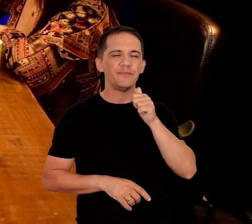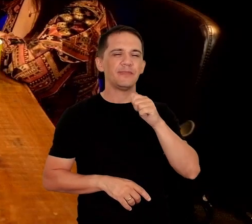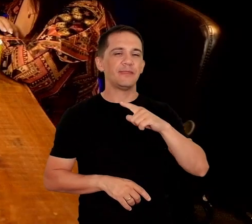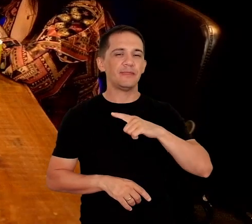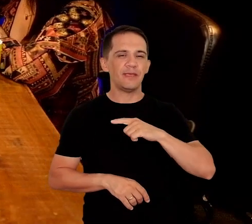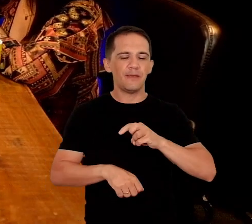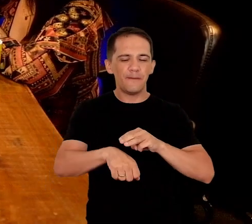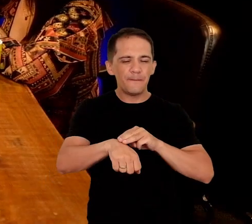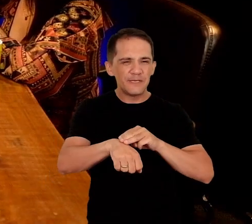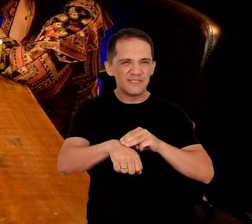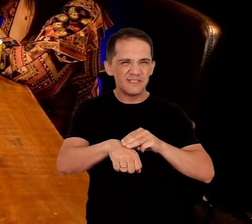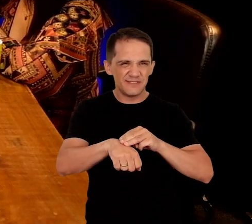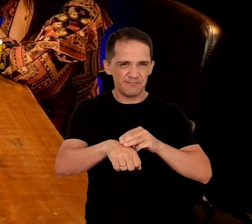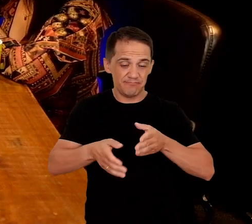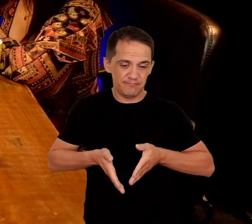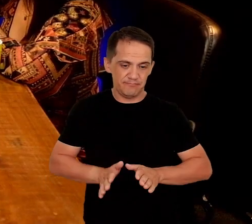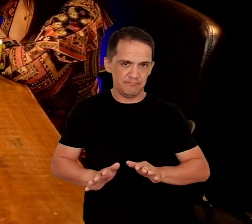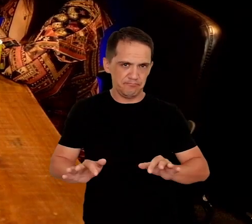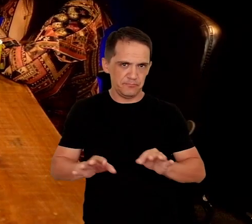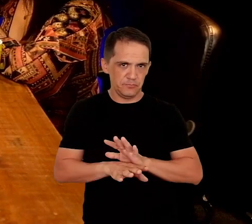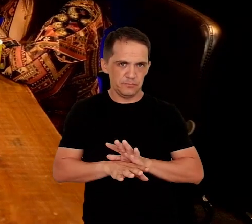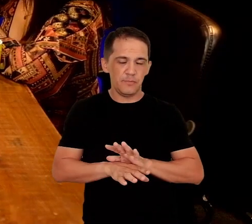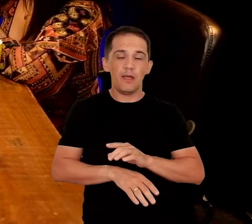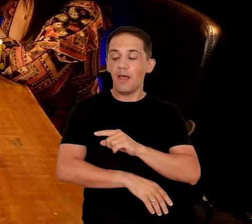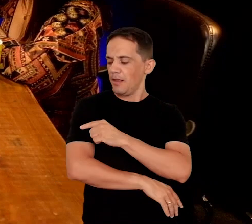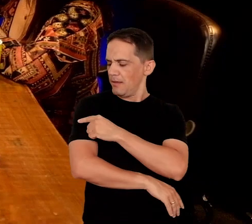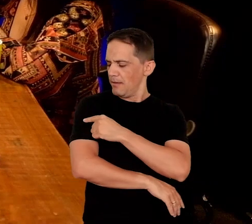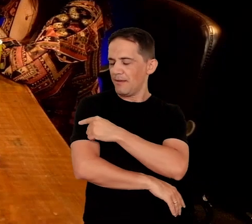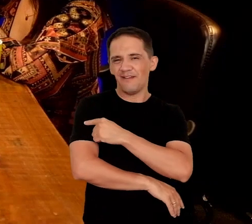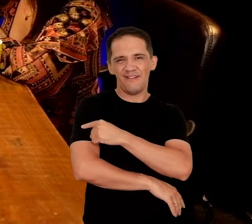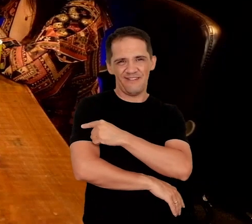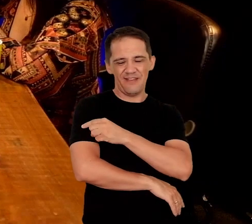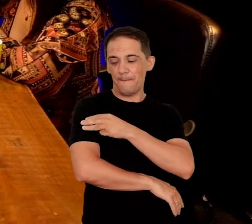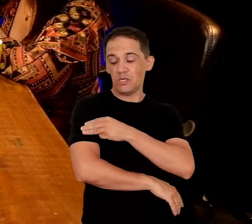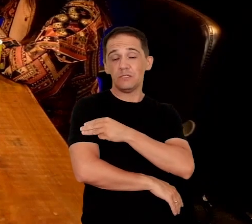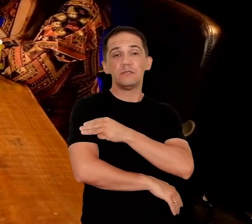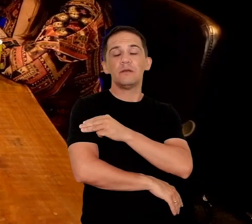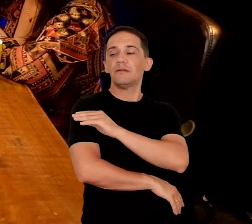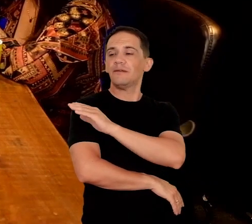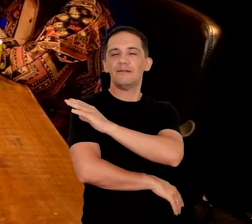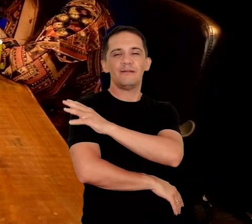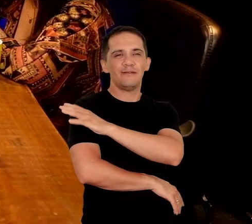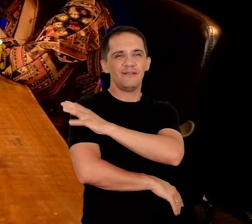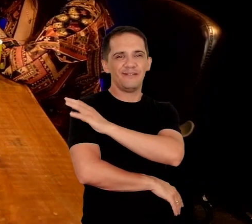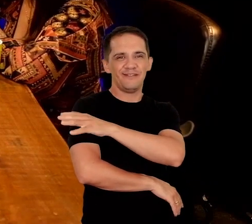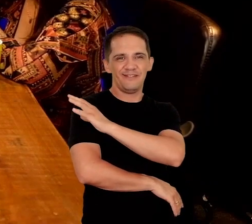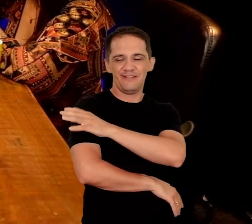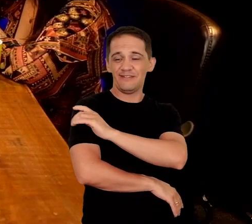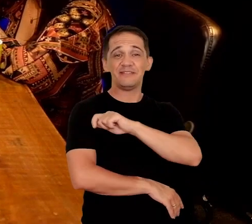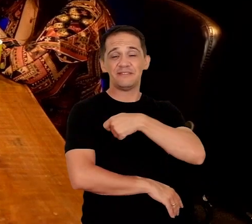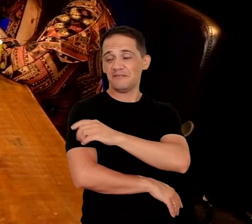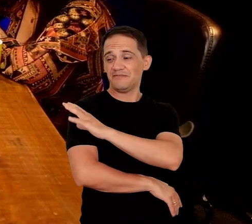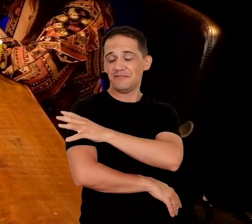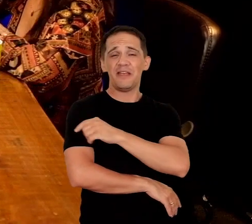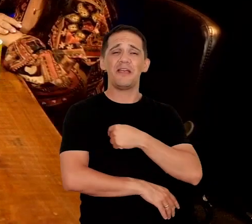de nascença, que chama, não sei, e parece uma asa, e o sinal dela ficou assim, eu achei tão humilde, porque que legal. o meu não é assim, o meu é assim, tá, ok, todo mundo já